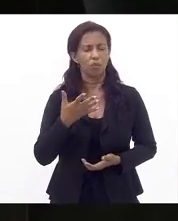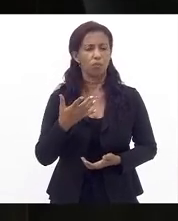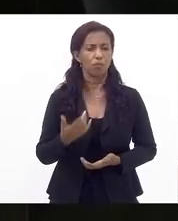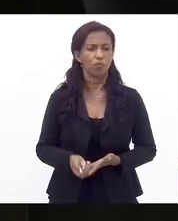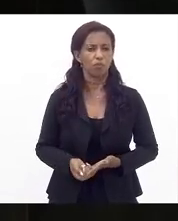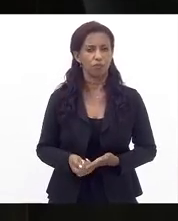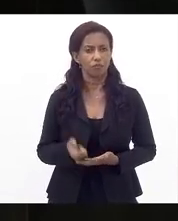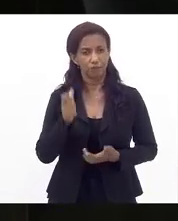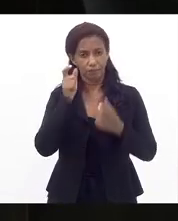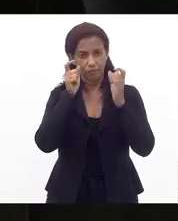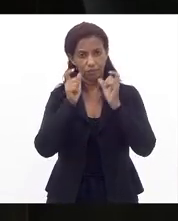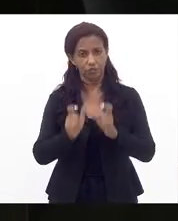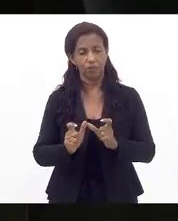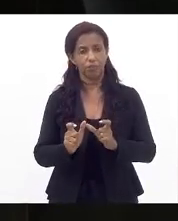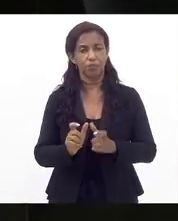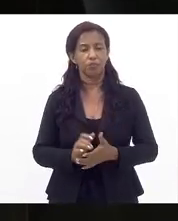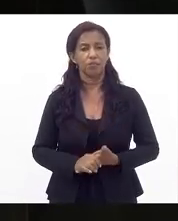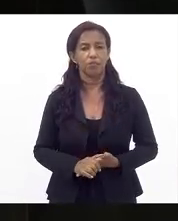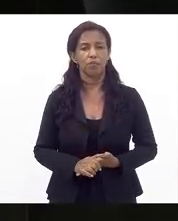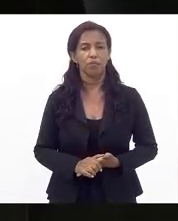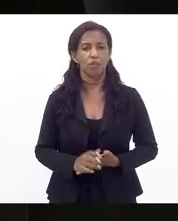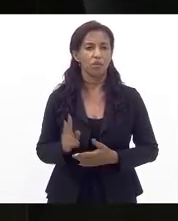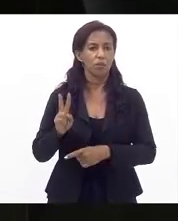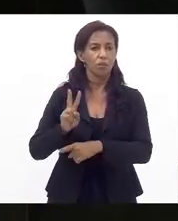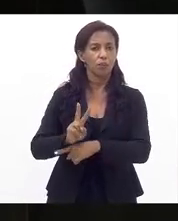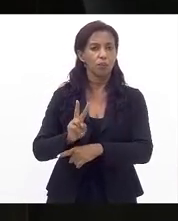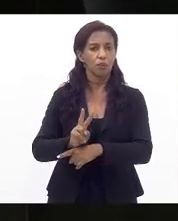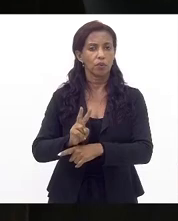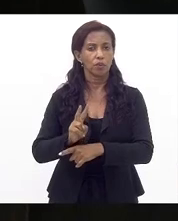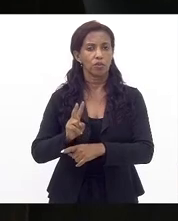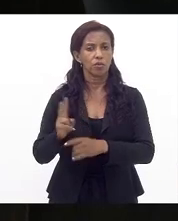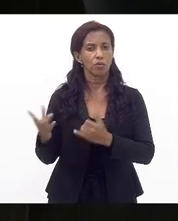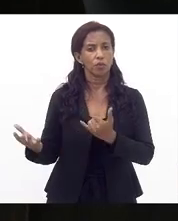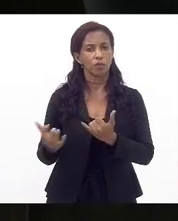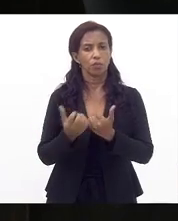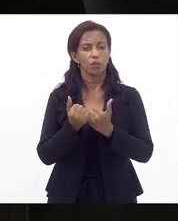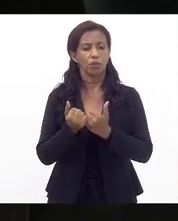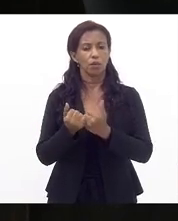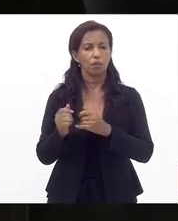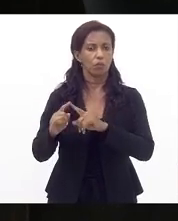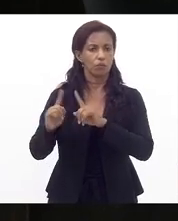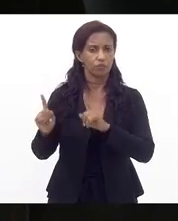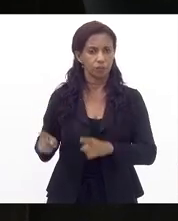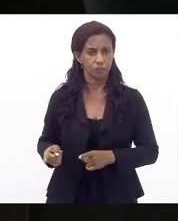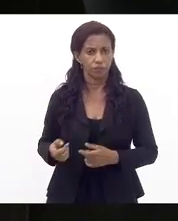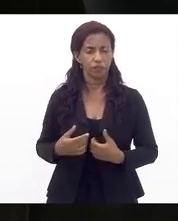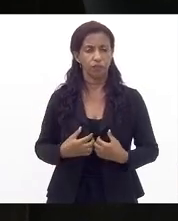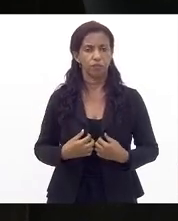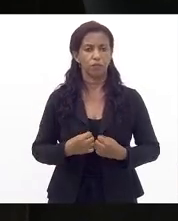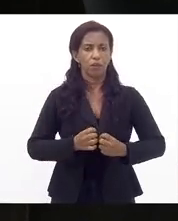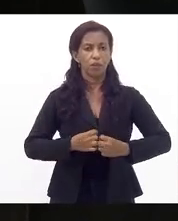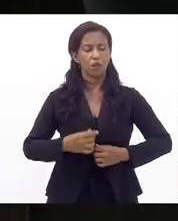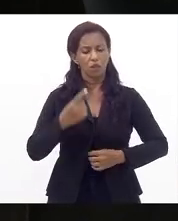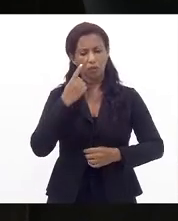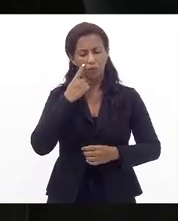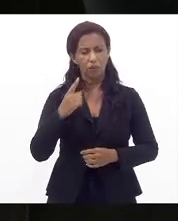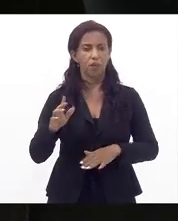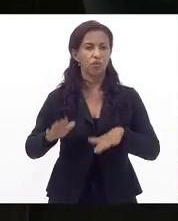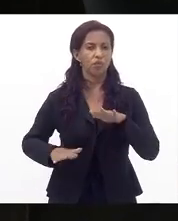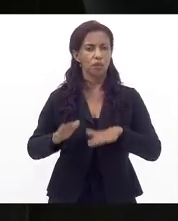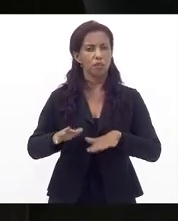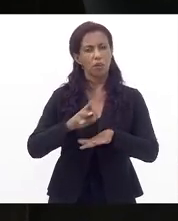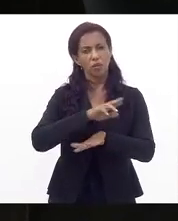sensibilidade no sentido de defender esse nosso património que é o servidor público e eu verifico que